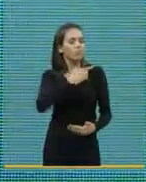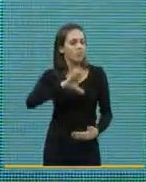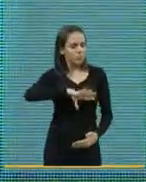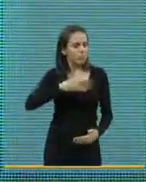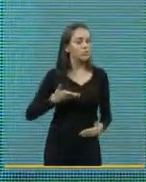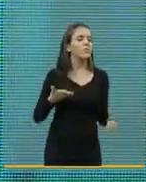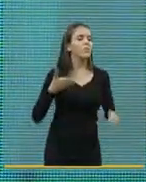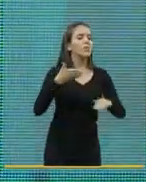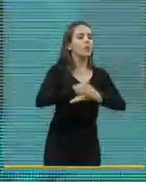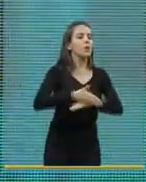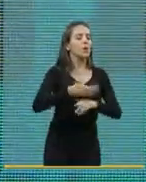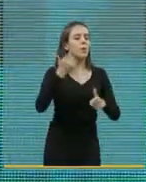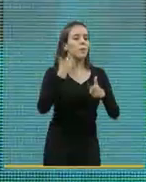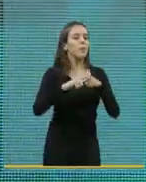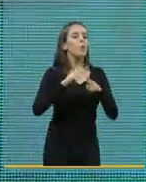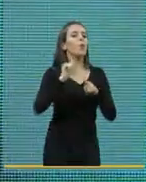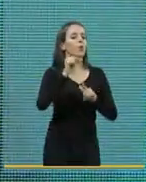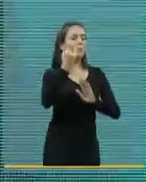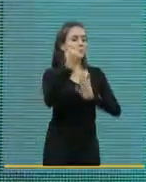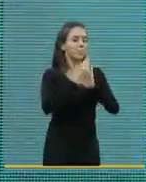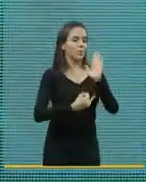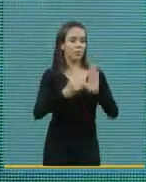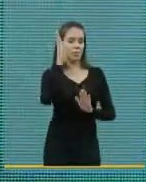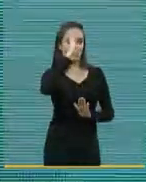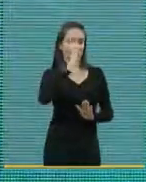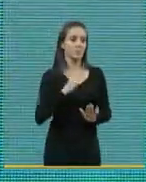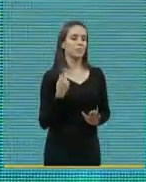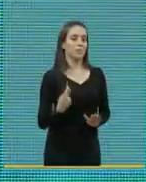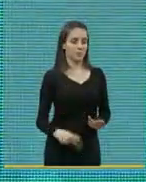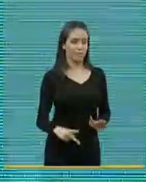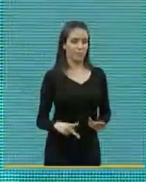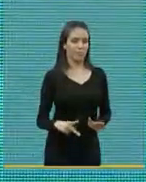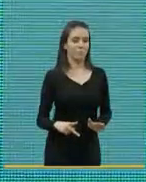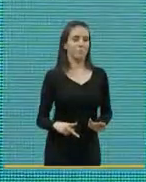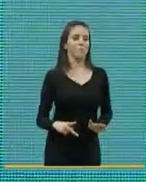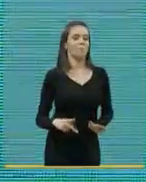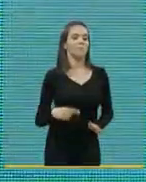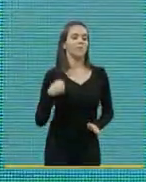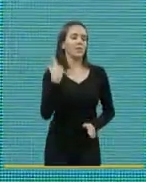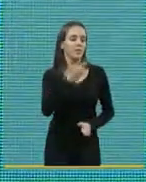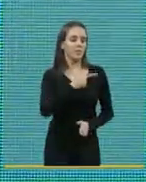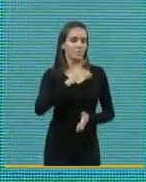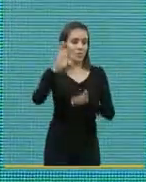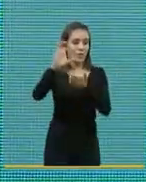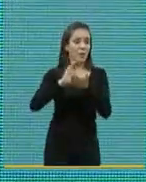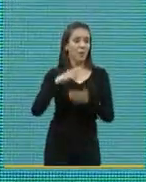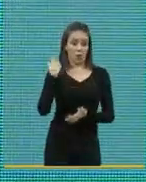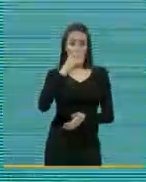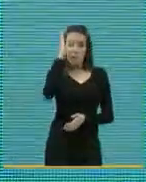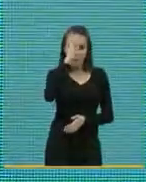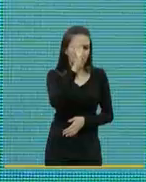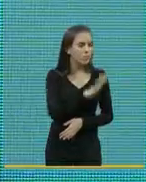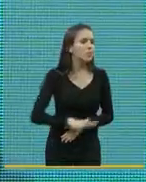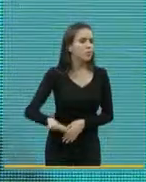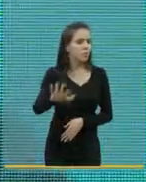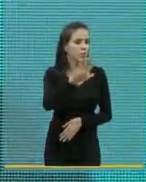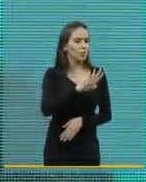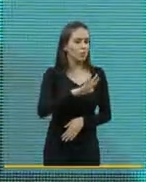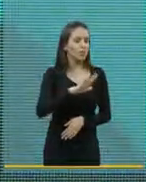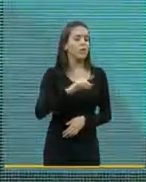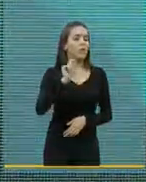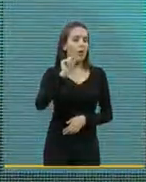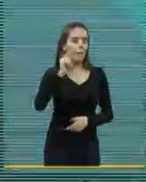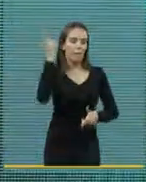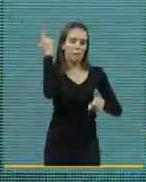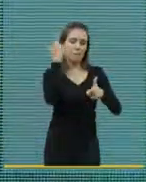uma situação fiscal gravíssima no país herdei herdamos nós brasileiros o maior